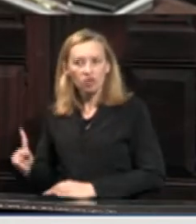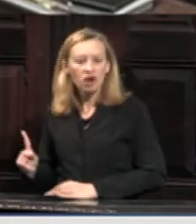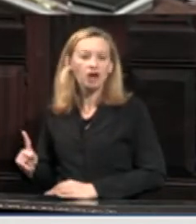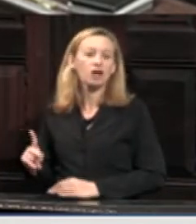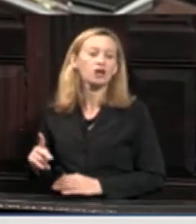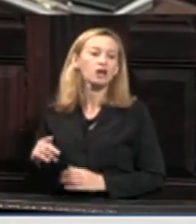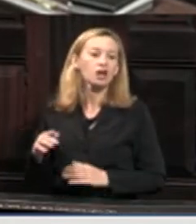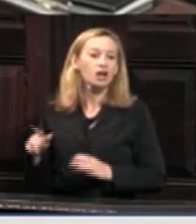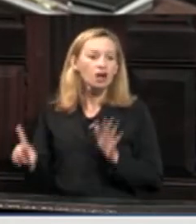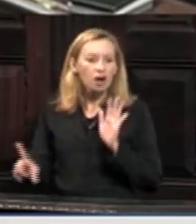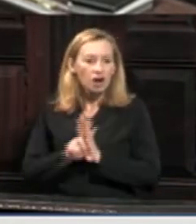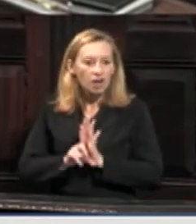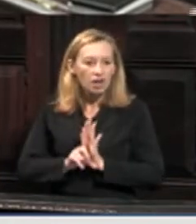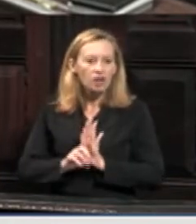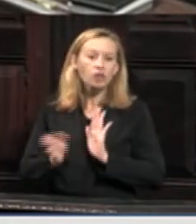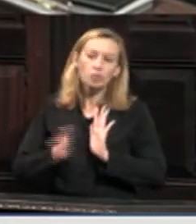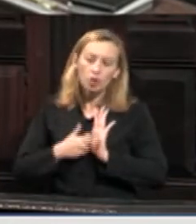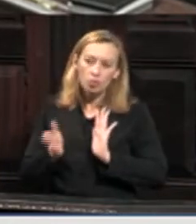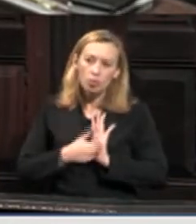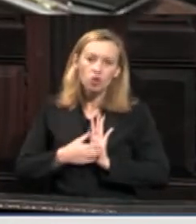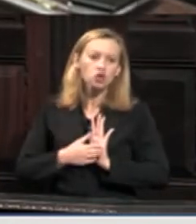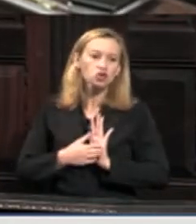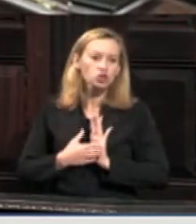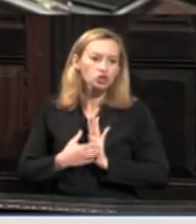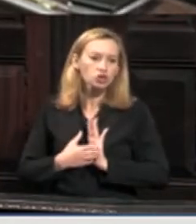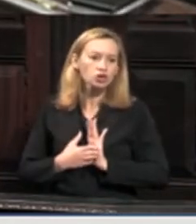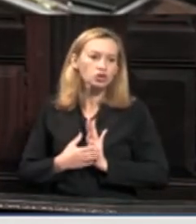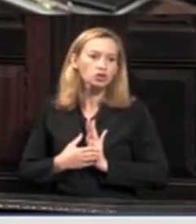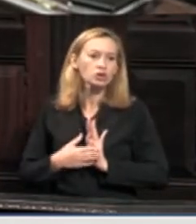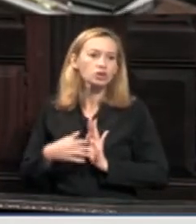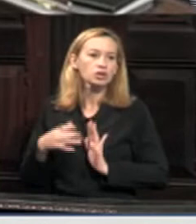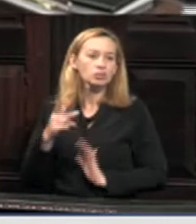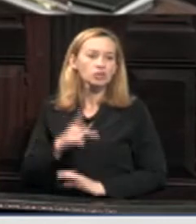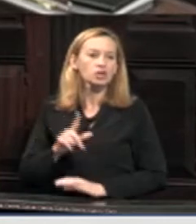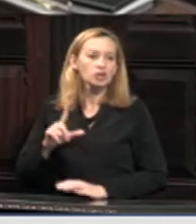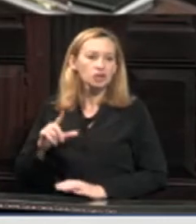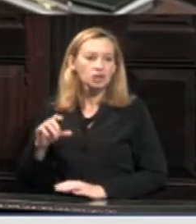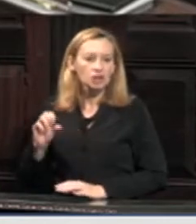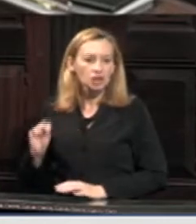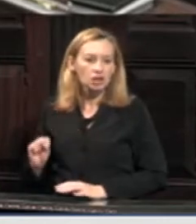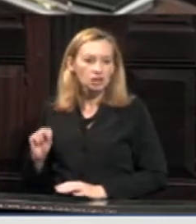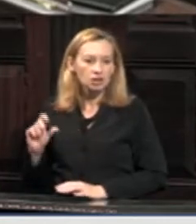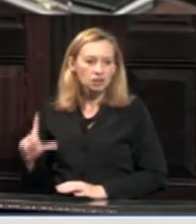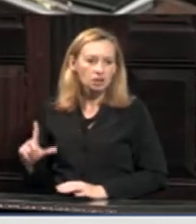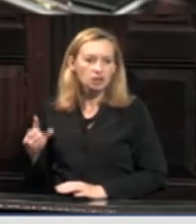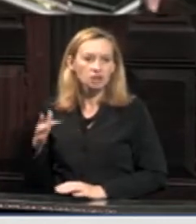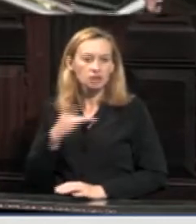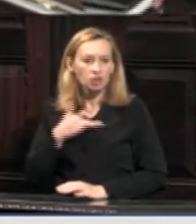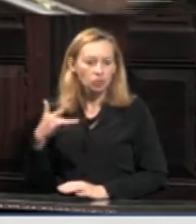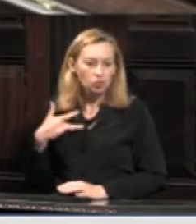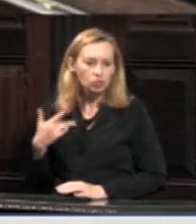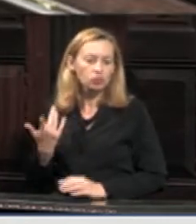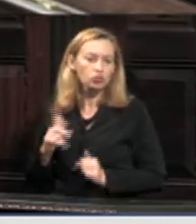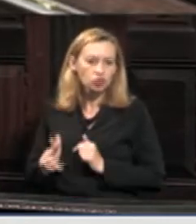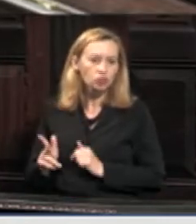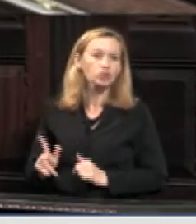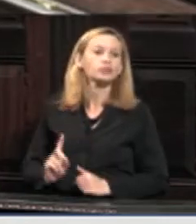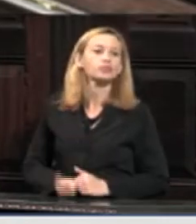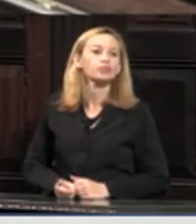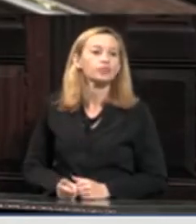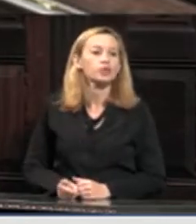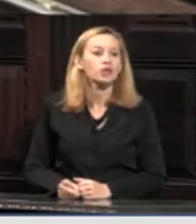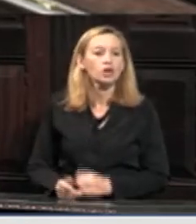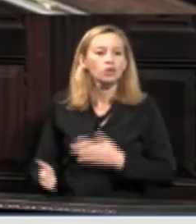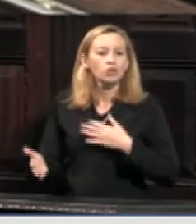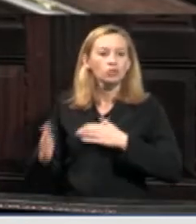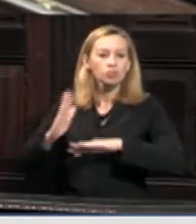aprovar uma proposta do próprio plano, que é o PCCS da Saúde, que continua no imbróglio. Os profissionais